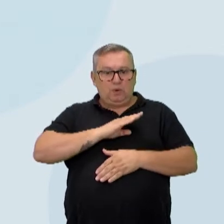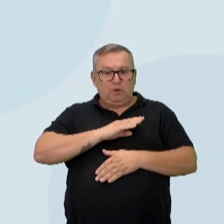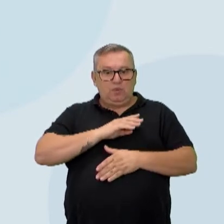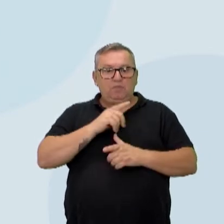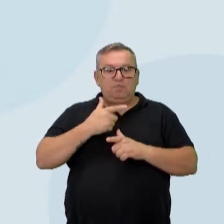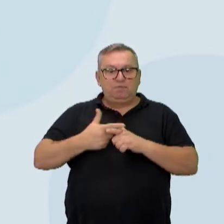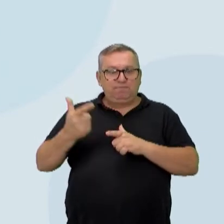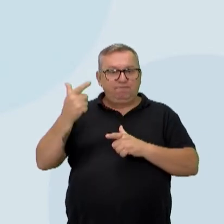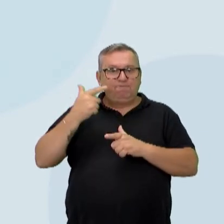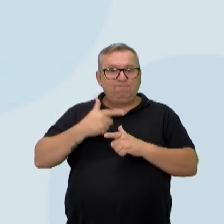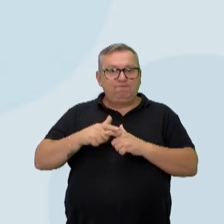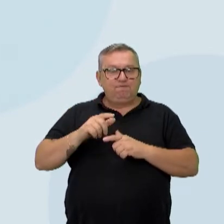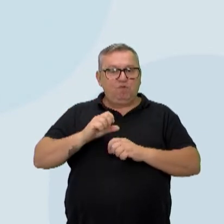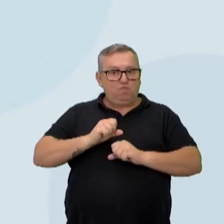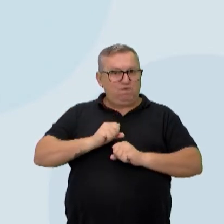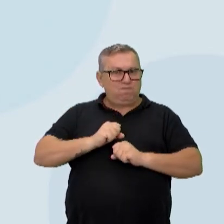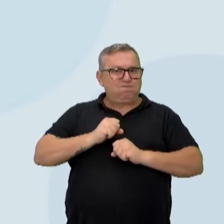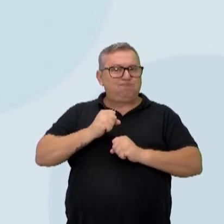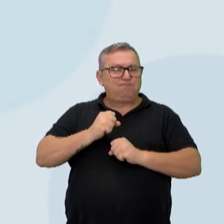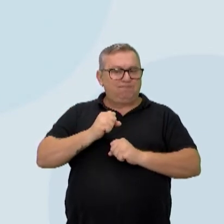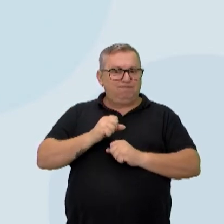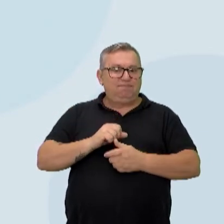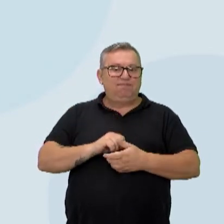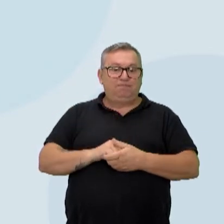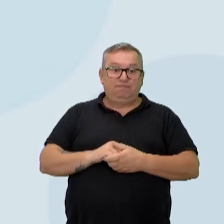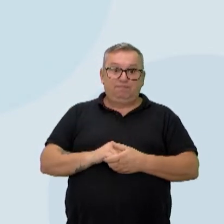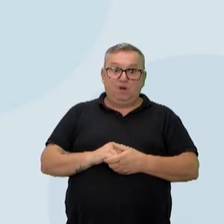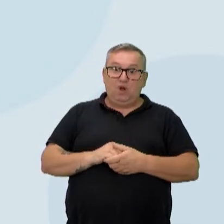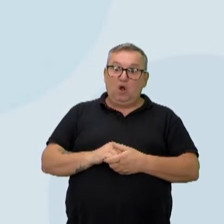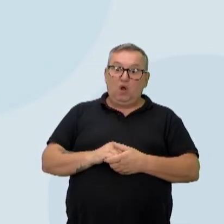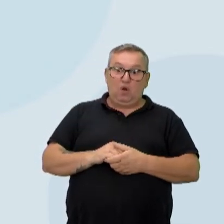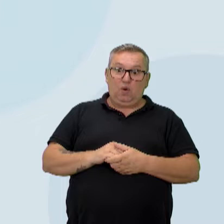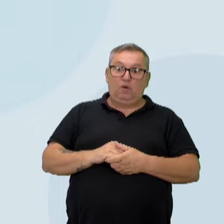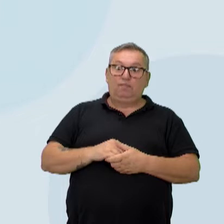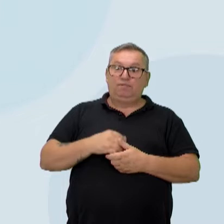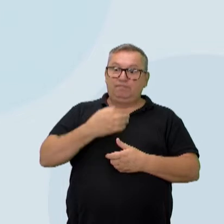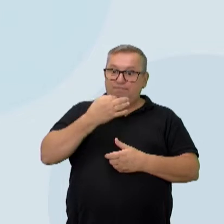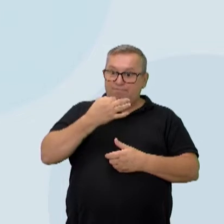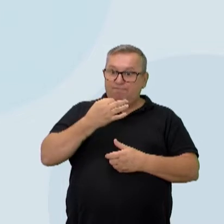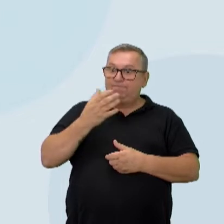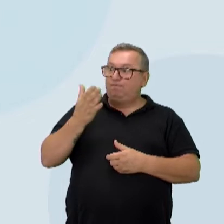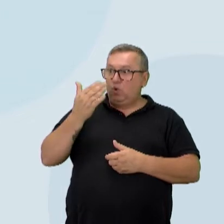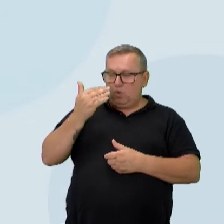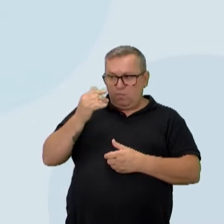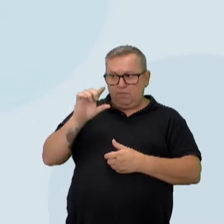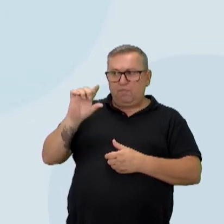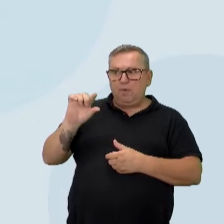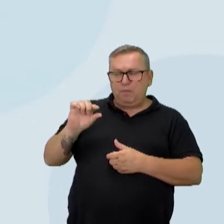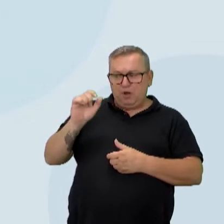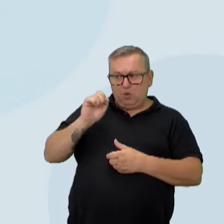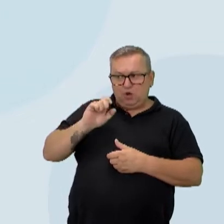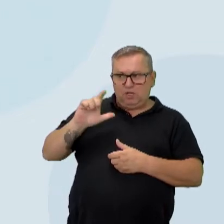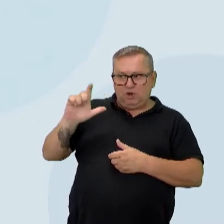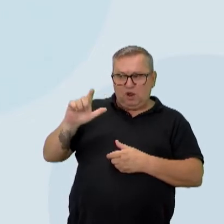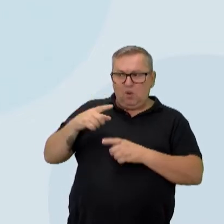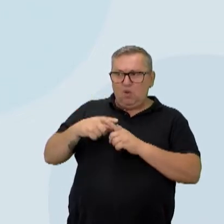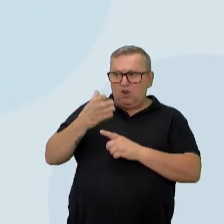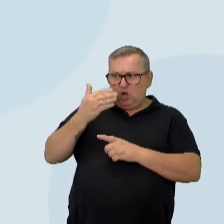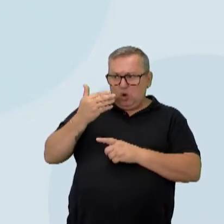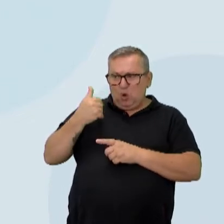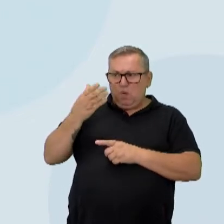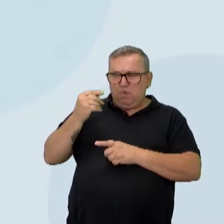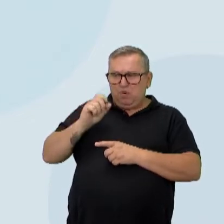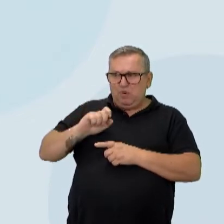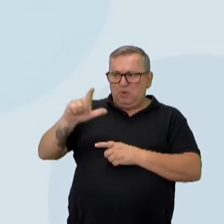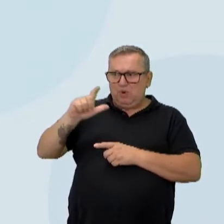ficar sobrecarregado. Olha, eu acho melhor você não comer muito sal, porque quando você come muito sal,